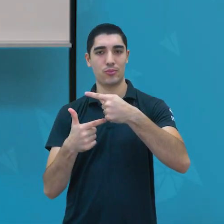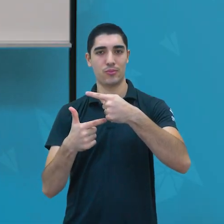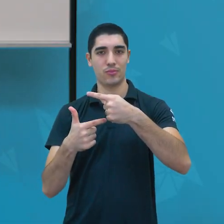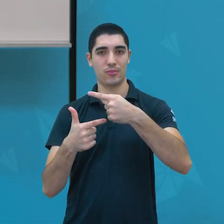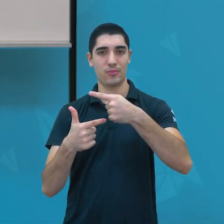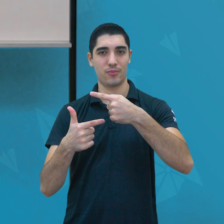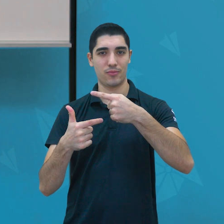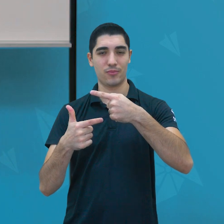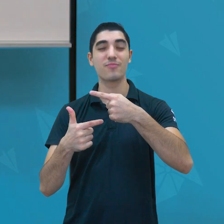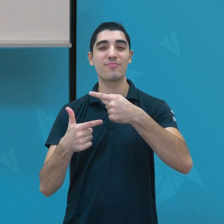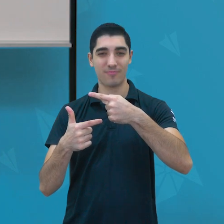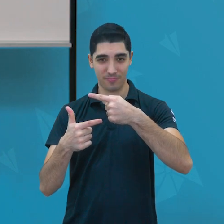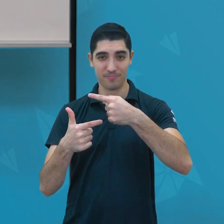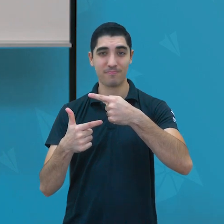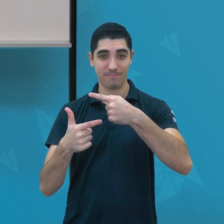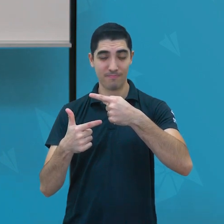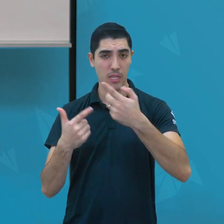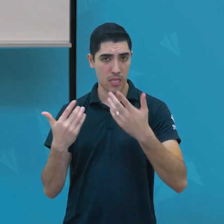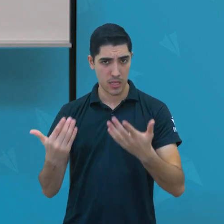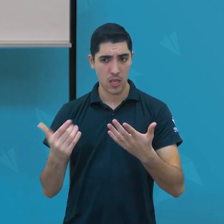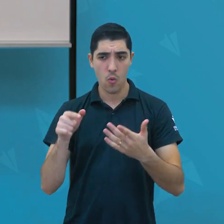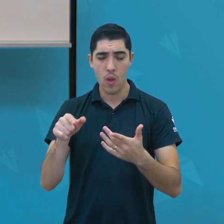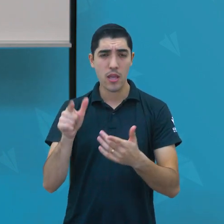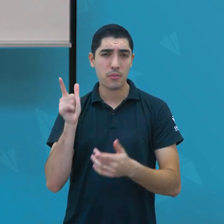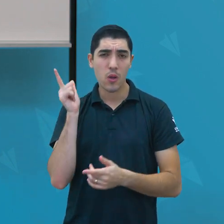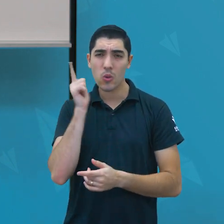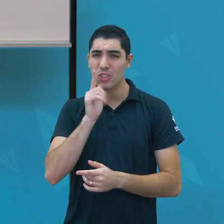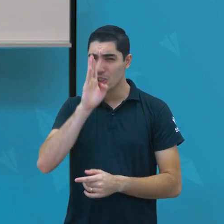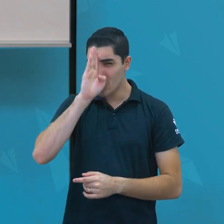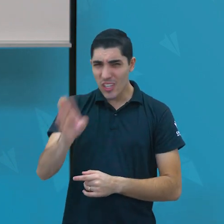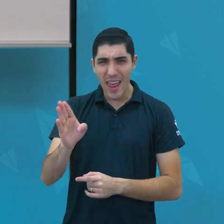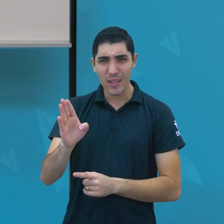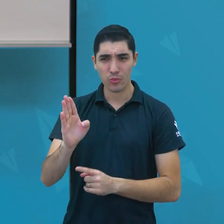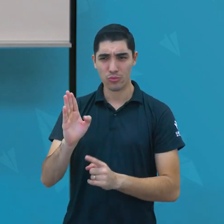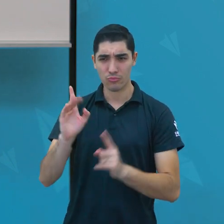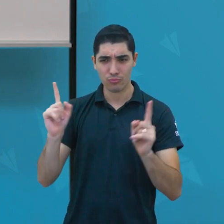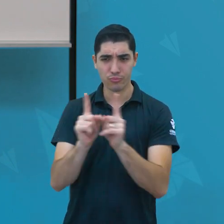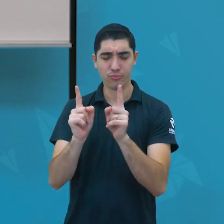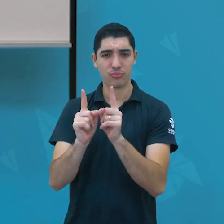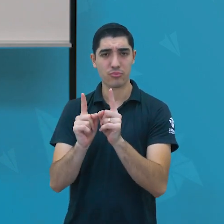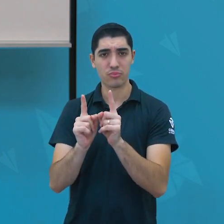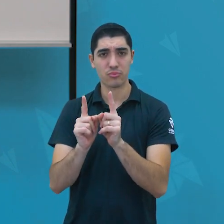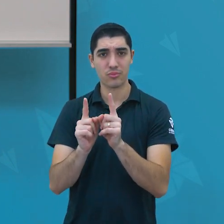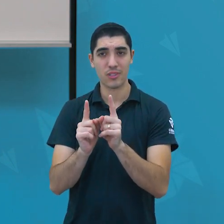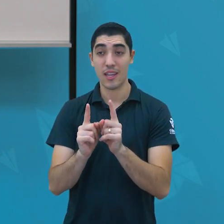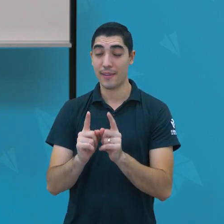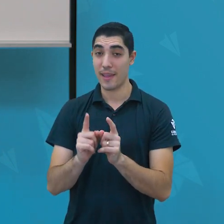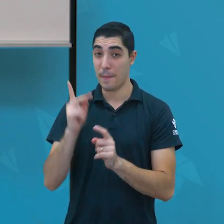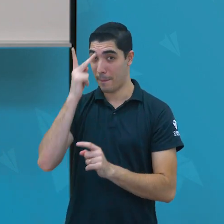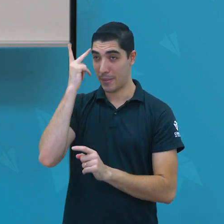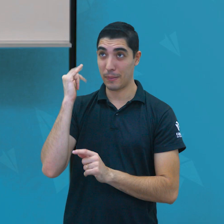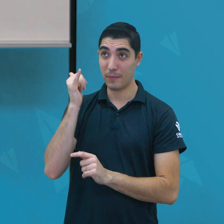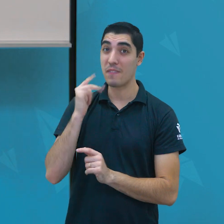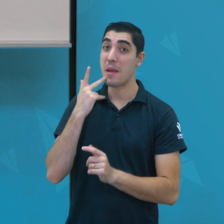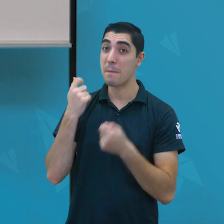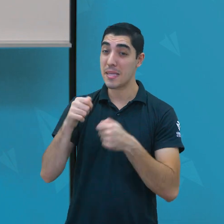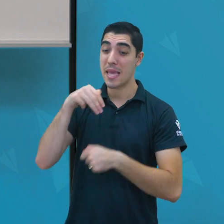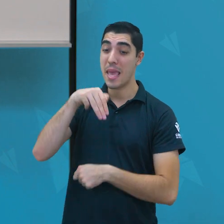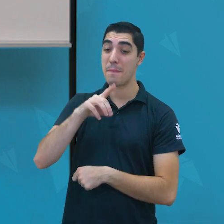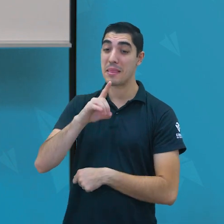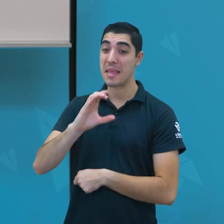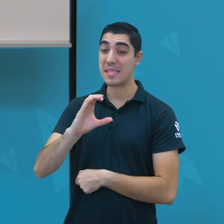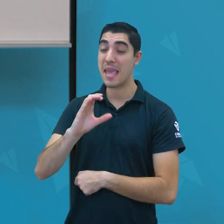5 meios. E se eu for fazer a simplificação de forma direta, tá? Diz a lenda que tem que funcionar. Então,